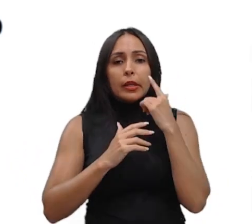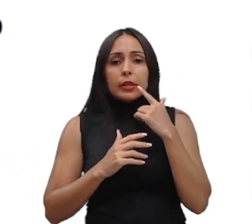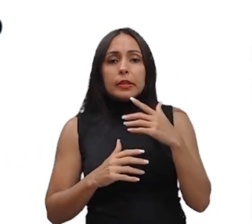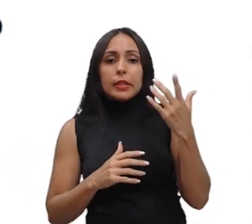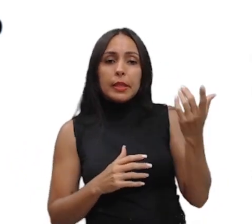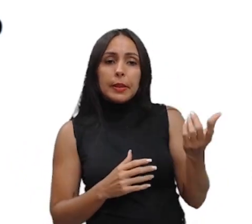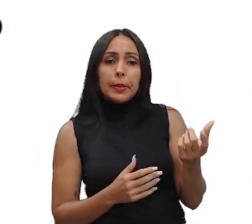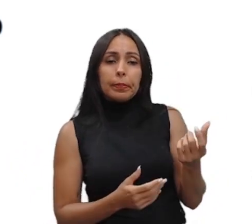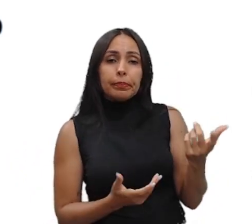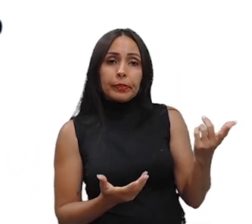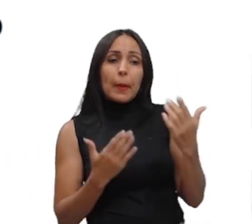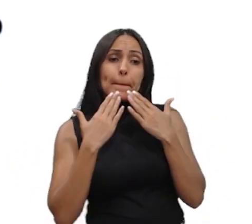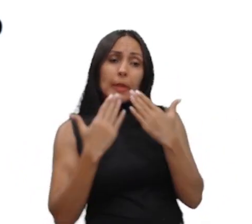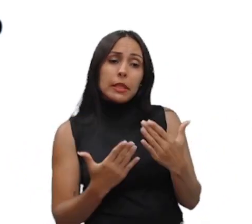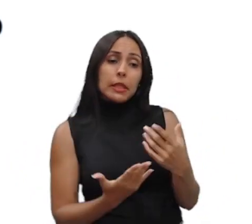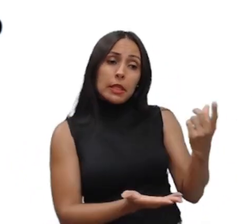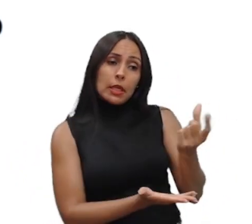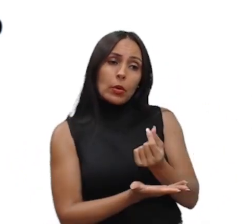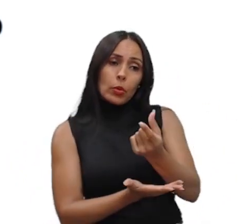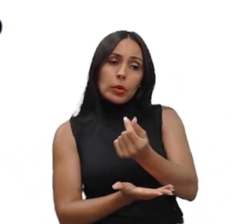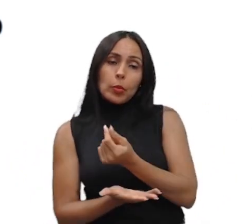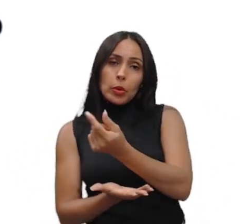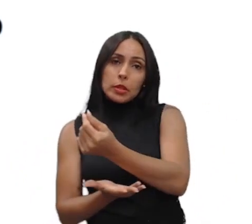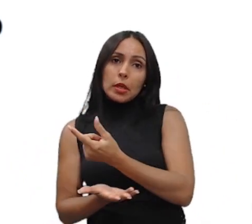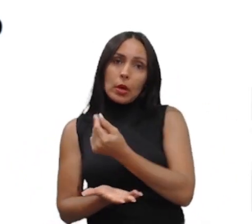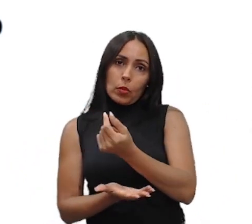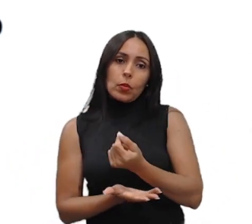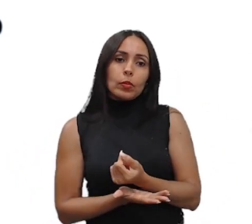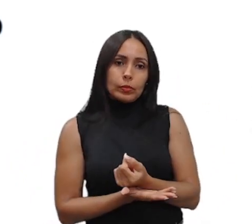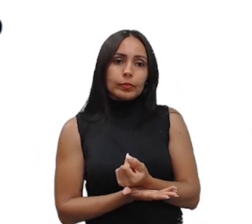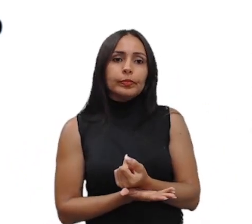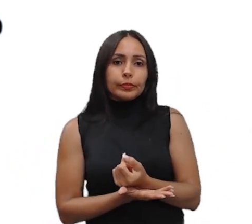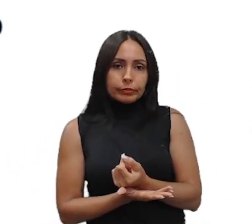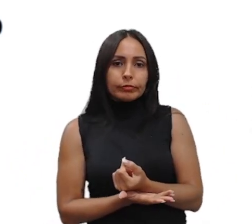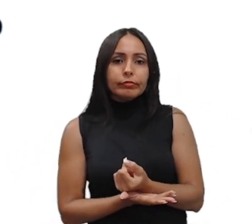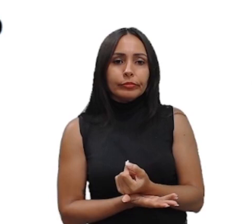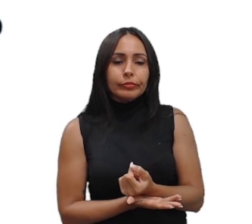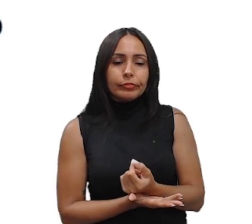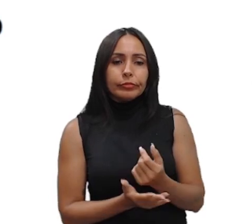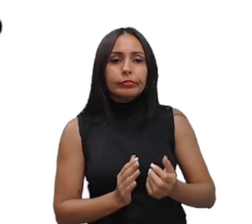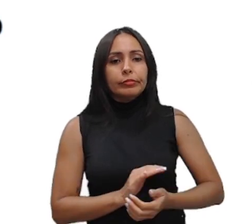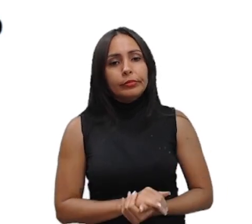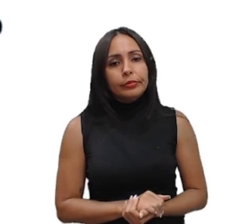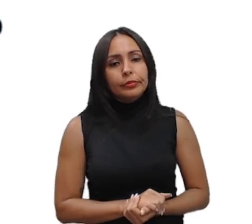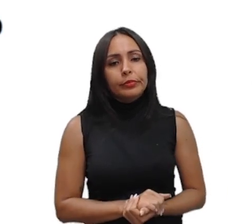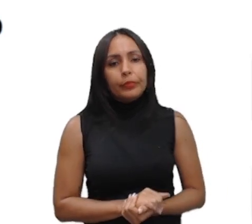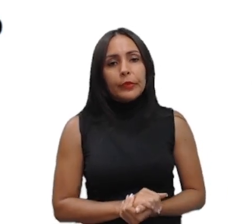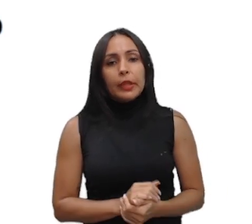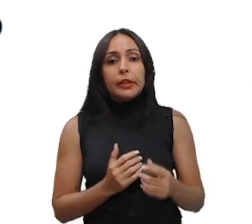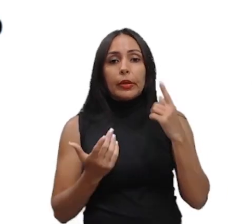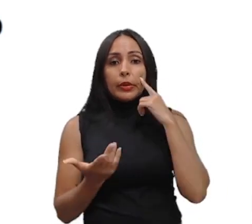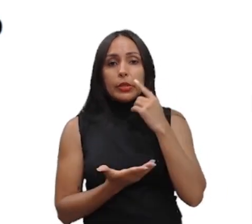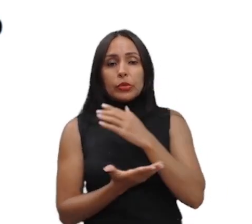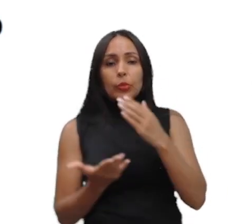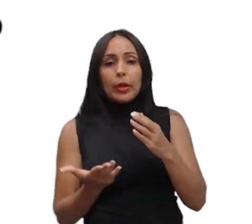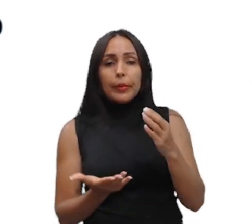pessoas da maneira que elas puderem contribuir. A gente chama isso de financiamento coletivo,